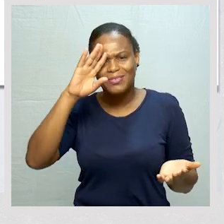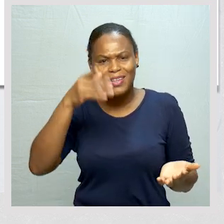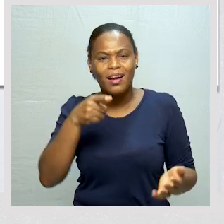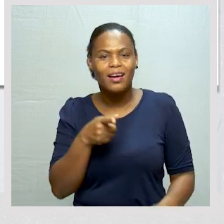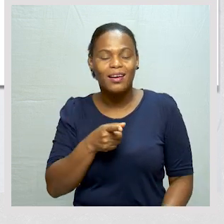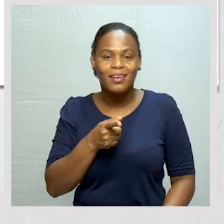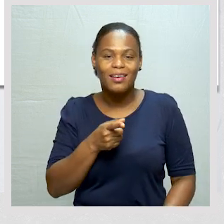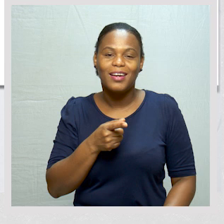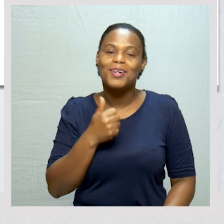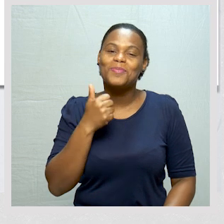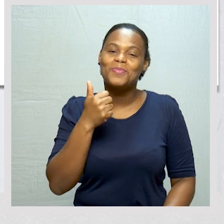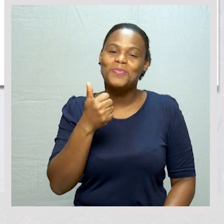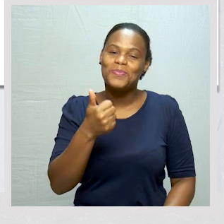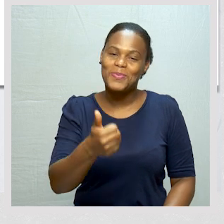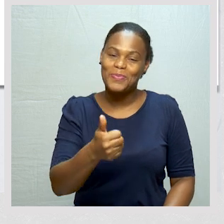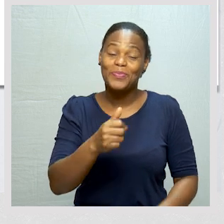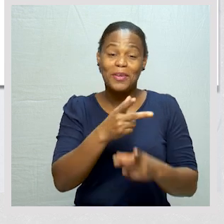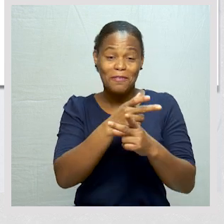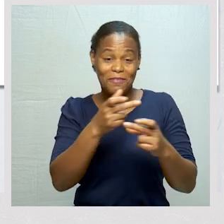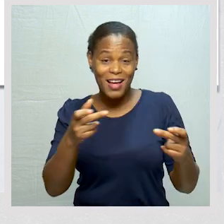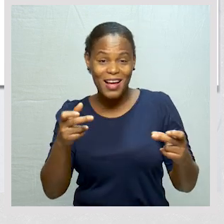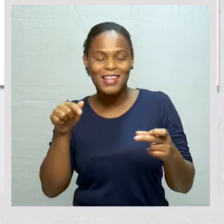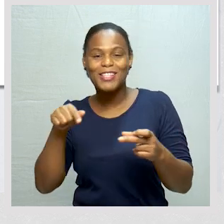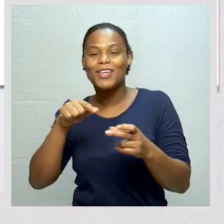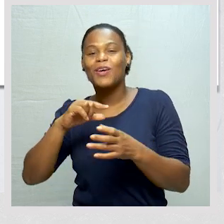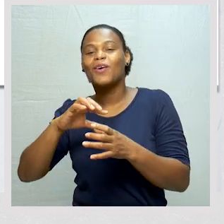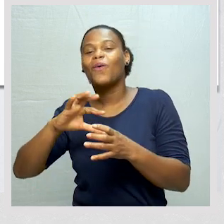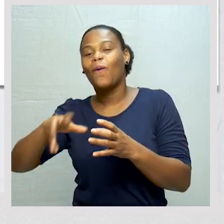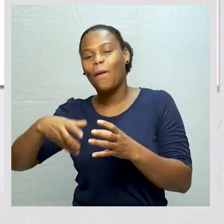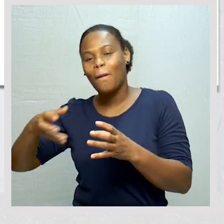Quem sabe? Isso mesmo, é uma frase